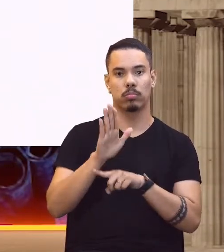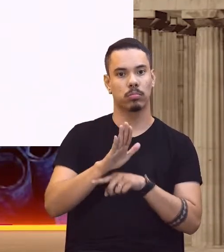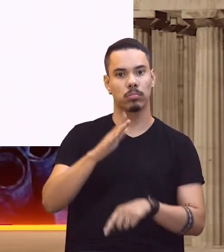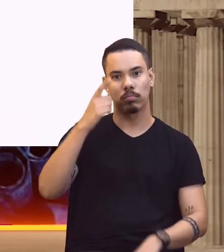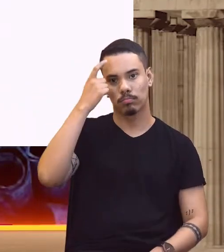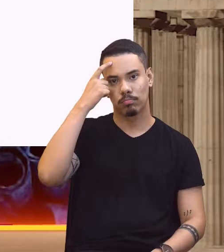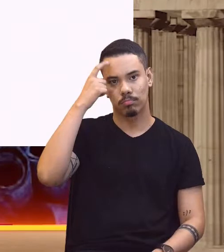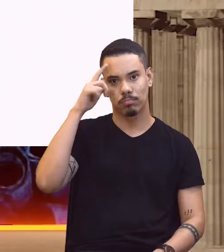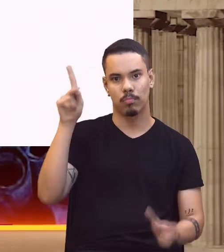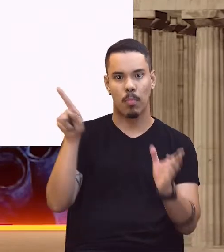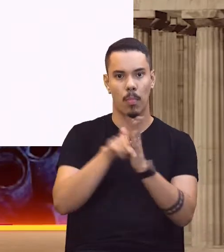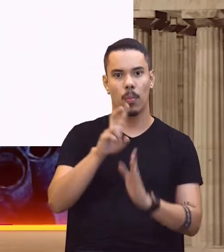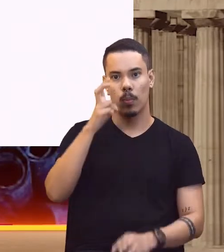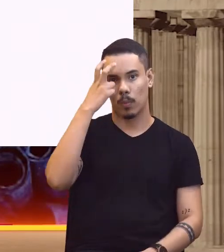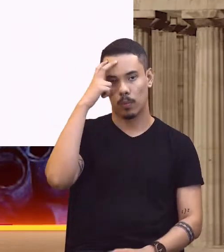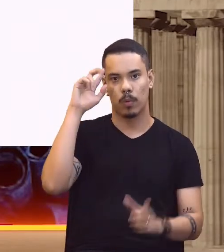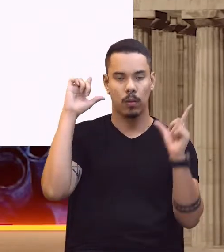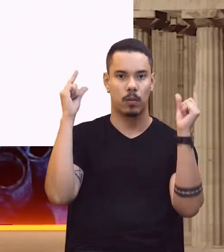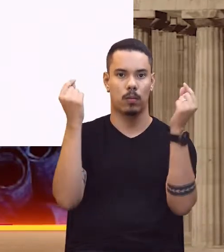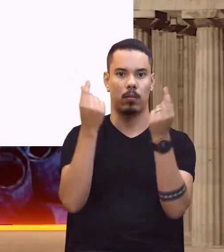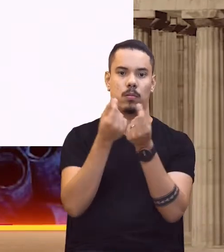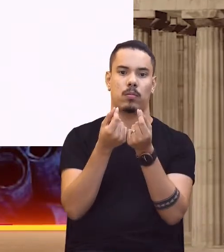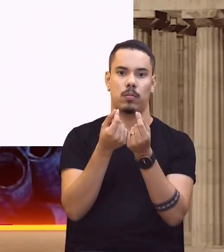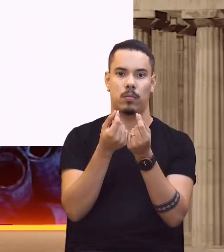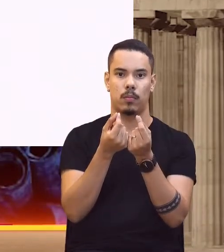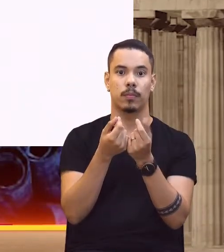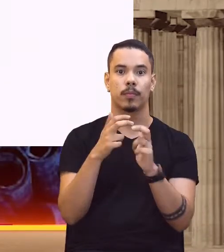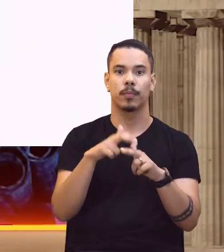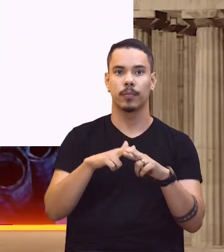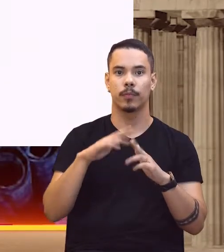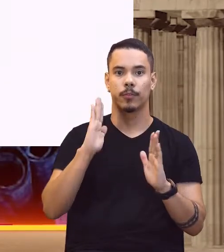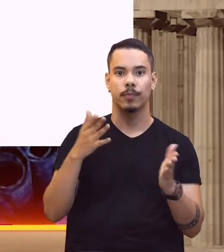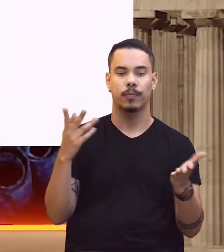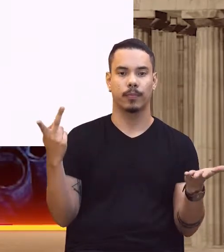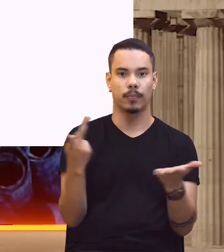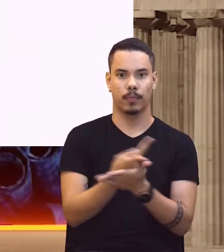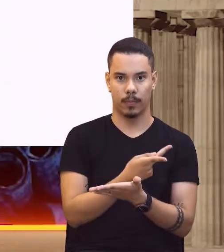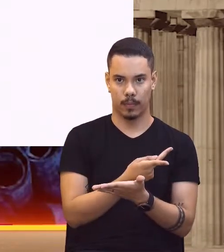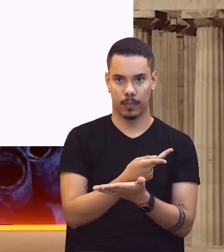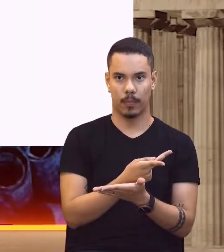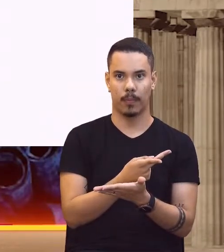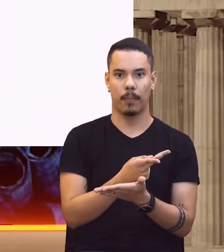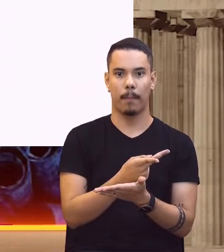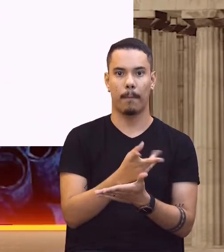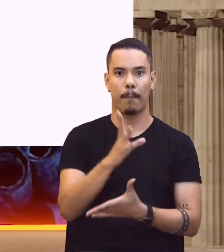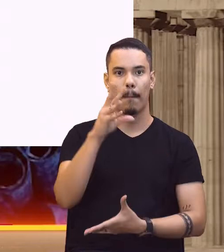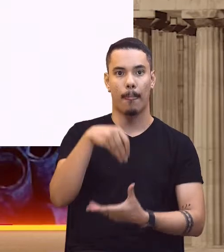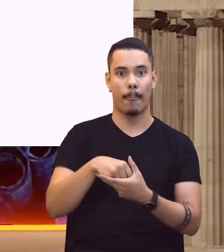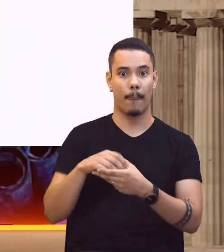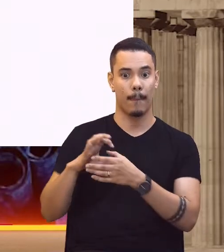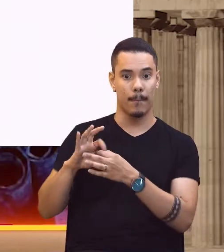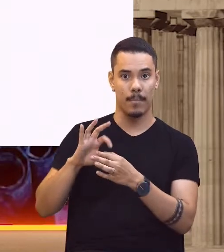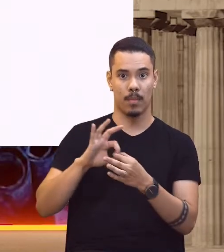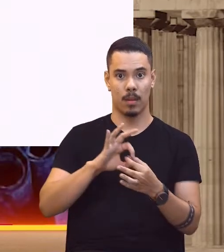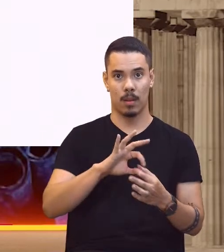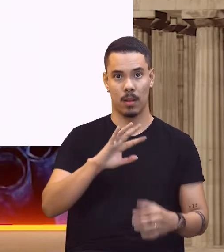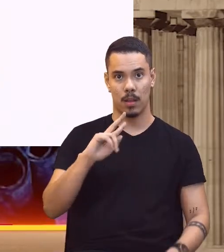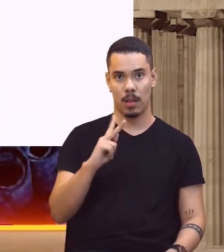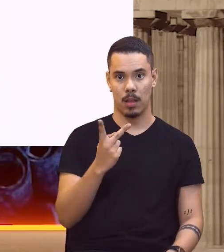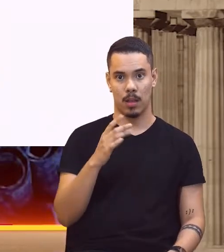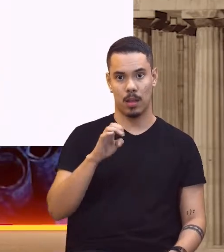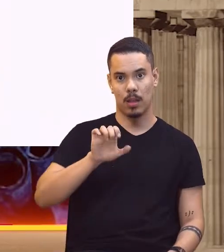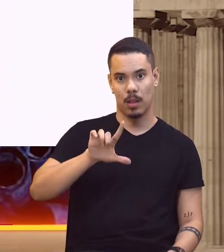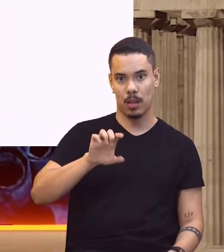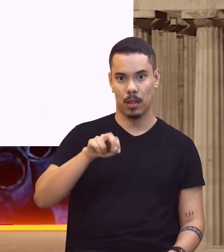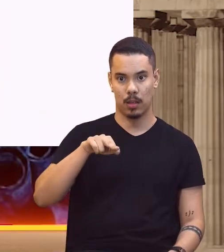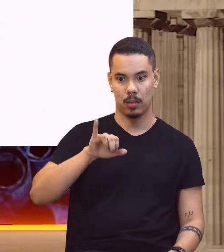cultura grega. Então, aquilo que aconteceu lá, dentro do contexto do helenismo, é a mesma coisa que aconteceu